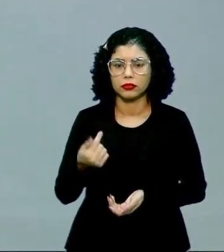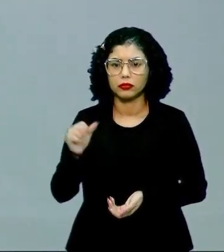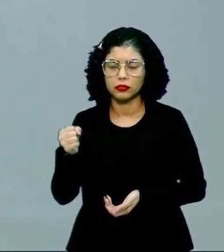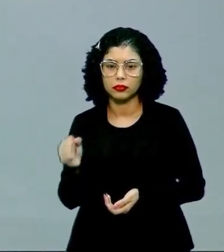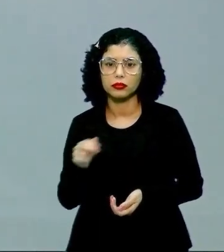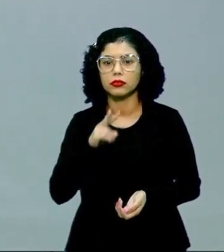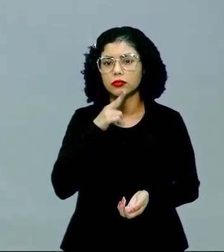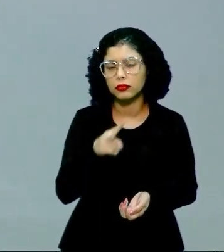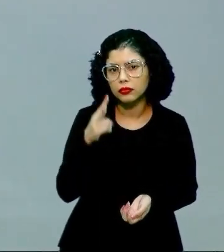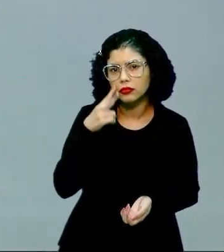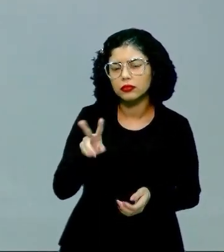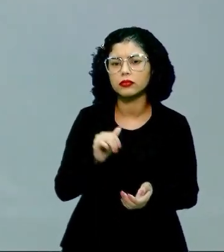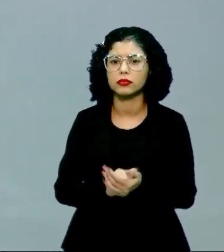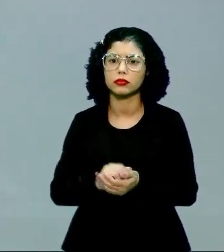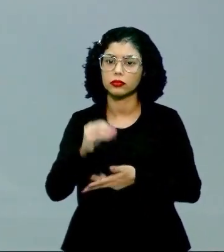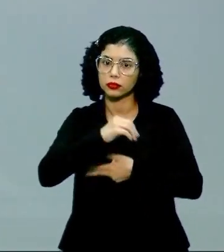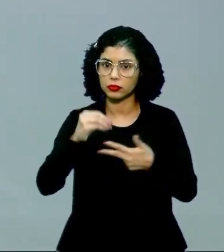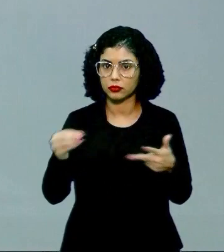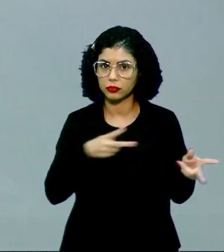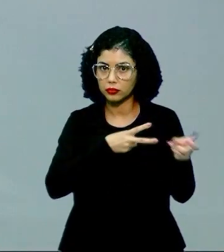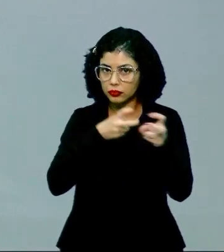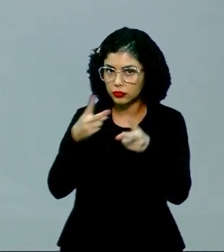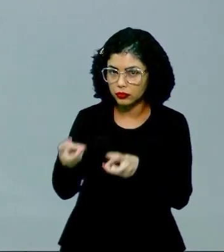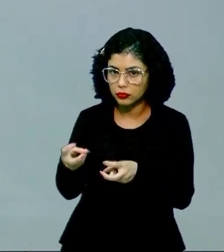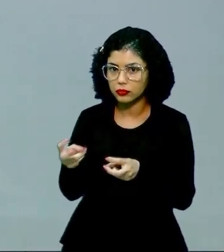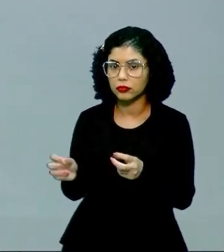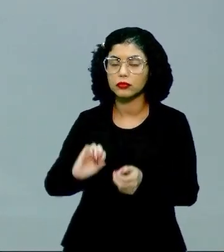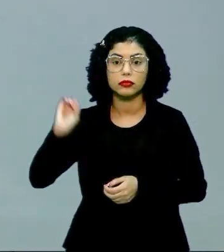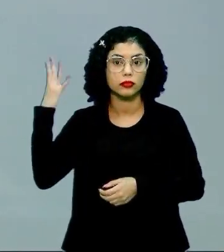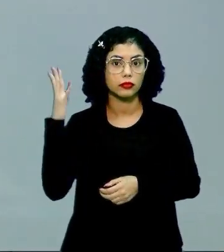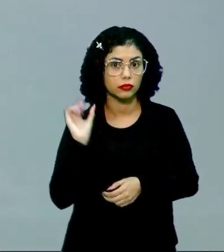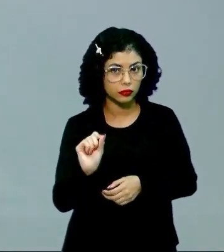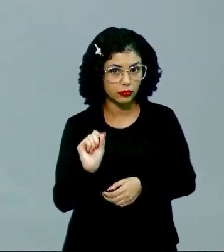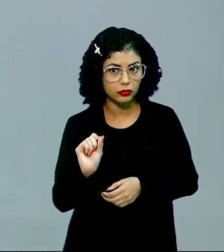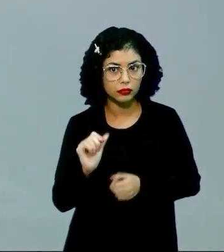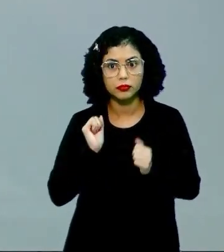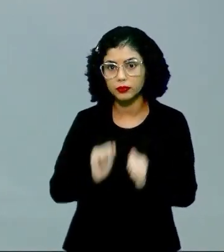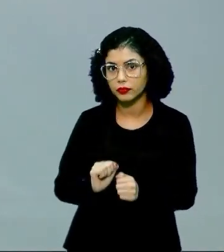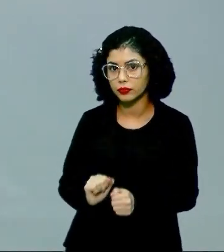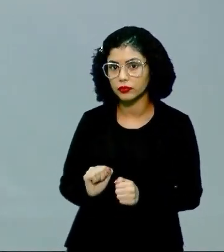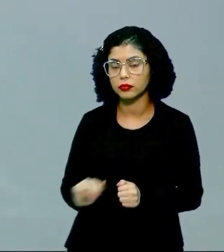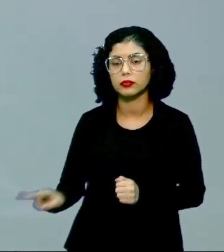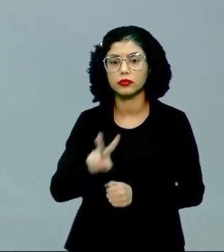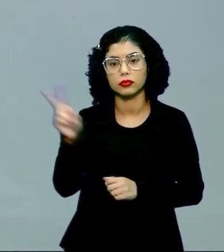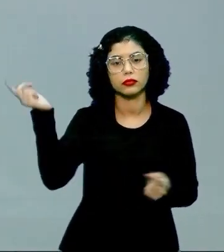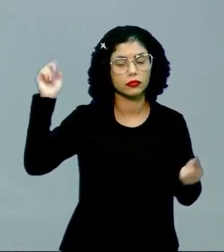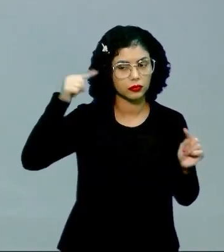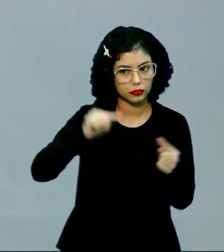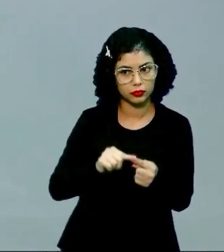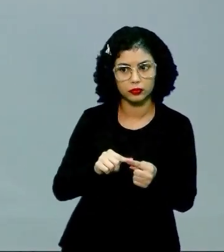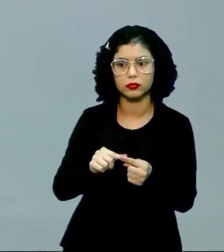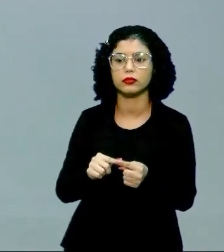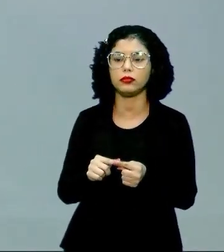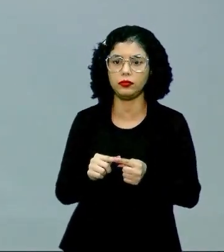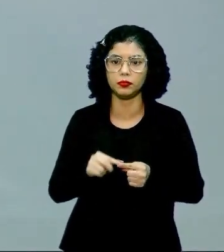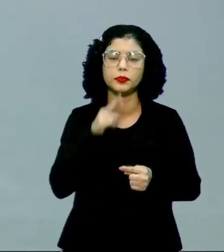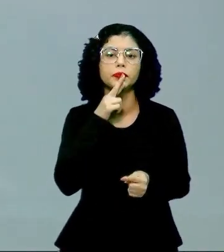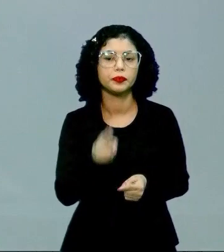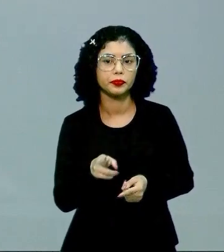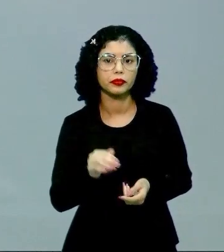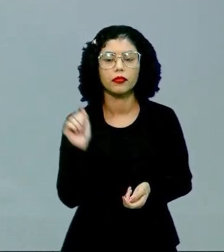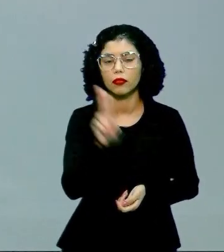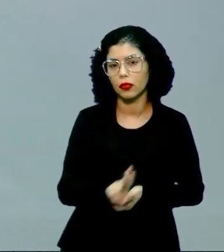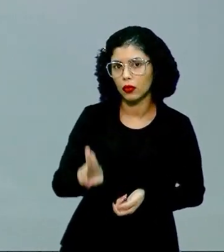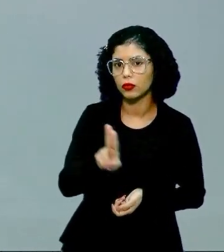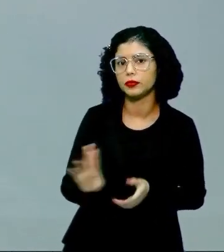você resolve questões do Enem a gente observa que muitos casos desse você pode usar aqui valores aproximad pra resolução dessa questão a gente